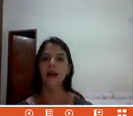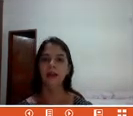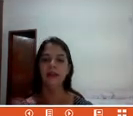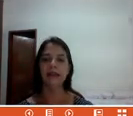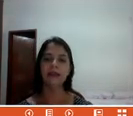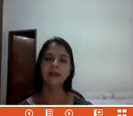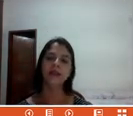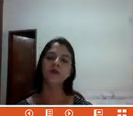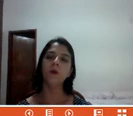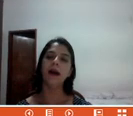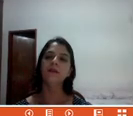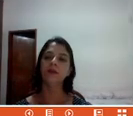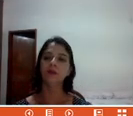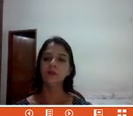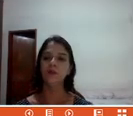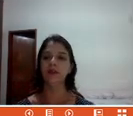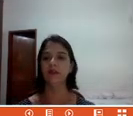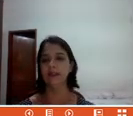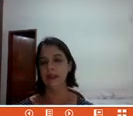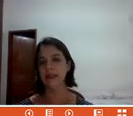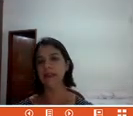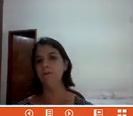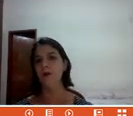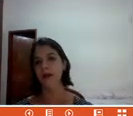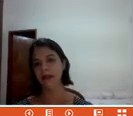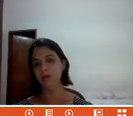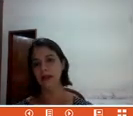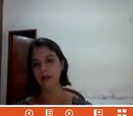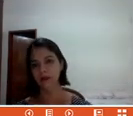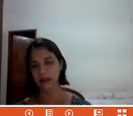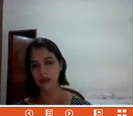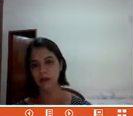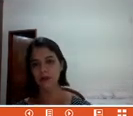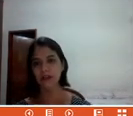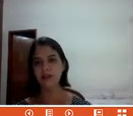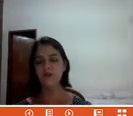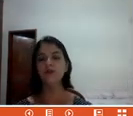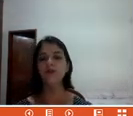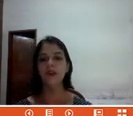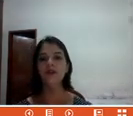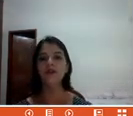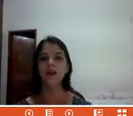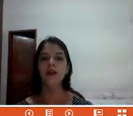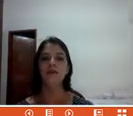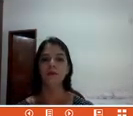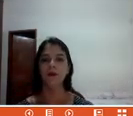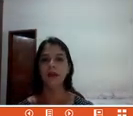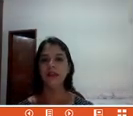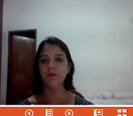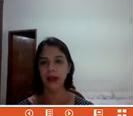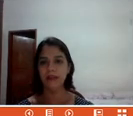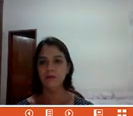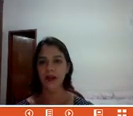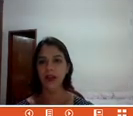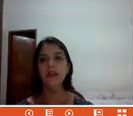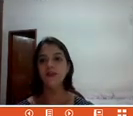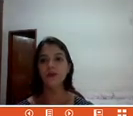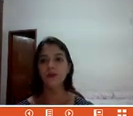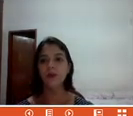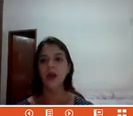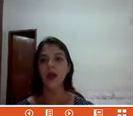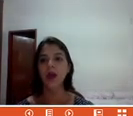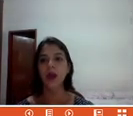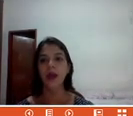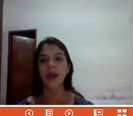tá? Nesse quadro que eu trouxe para vocês, e depois também eu vou deixar para vocês alguns vídeos. Então, ele expressa bem